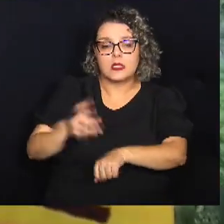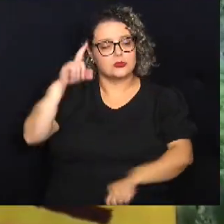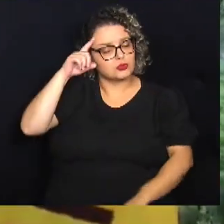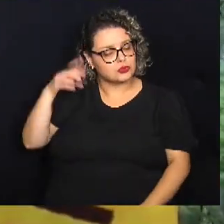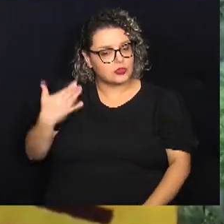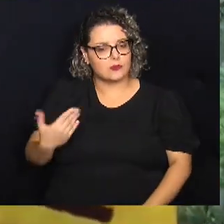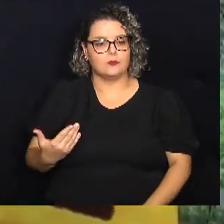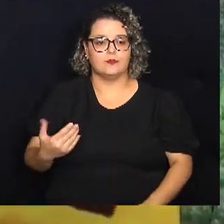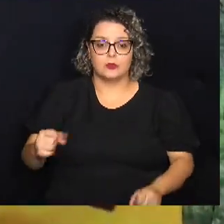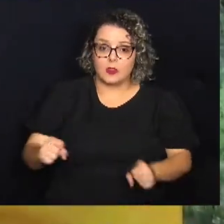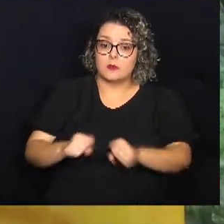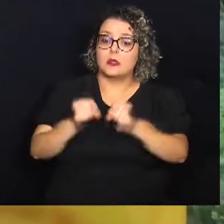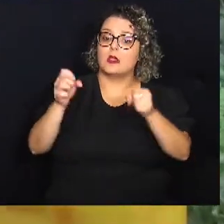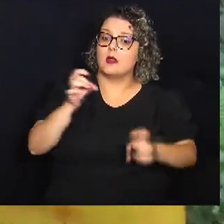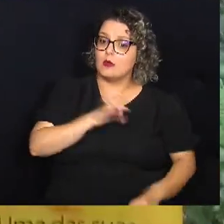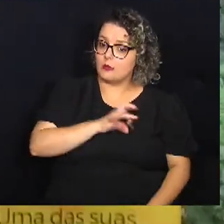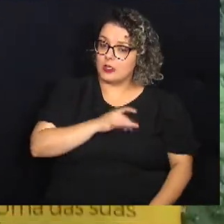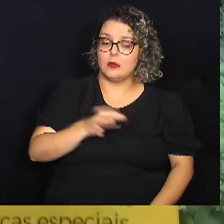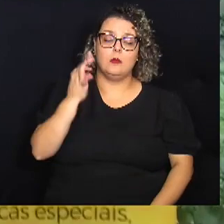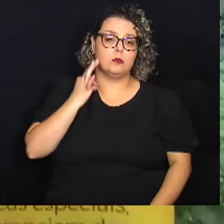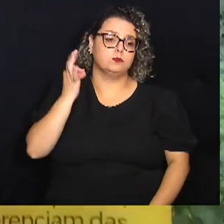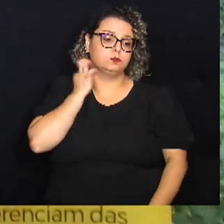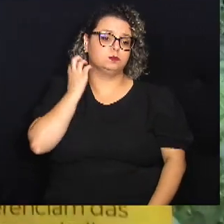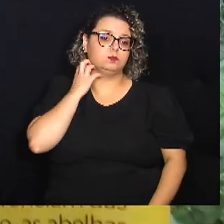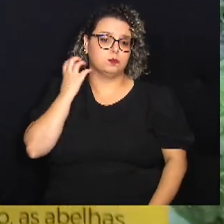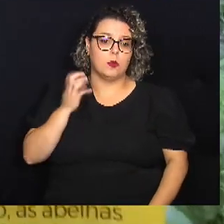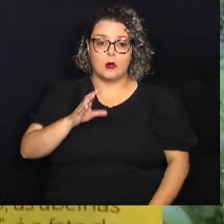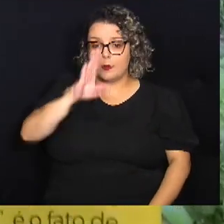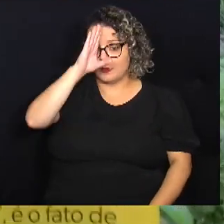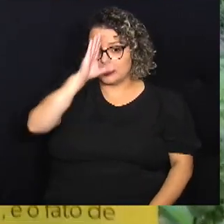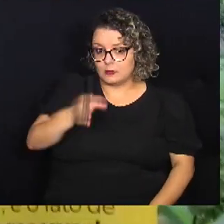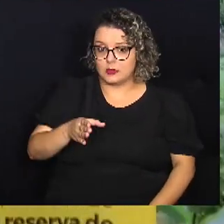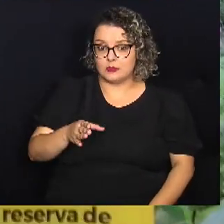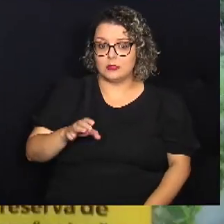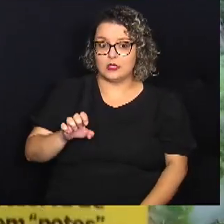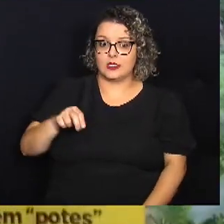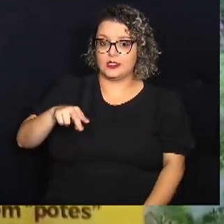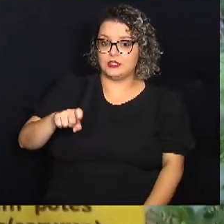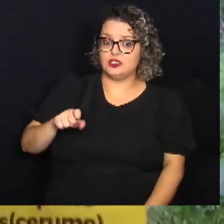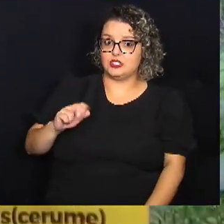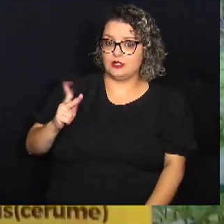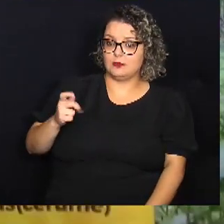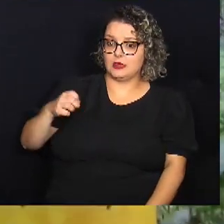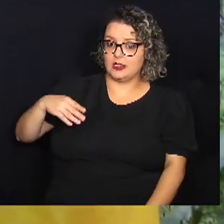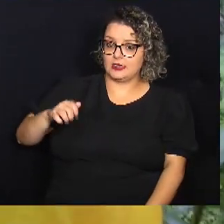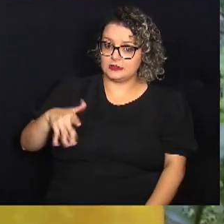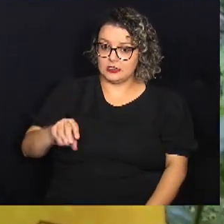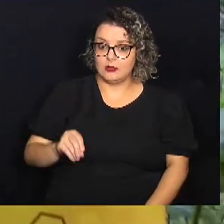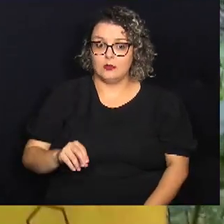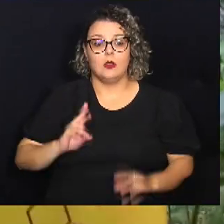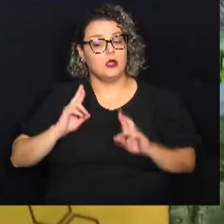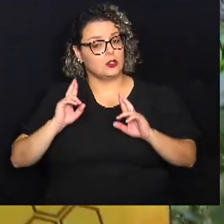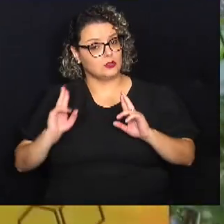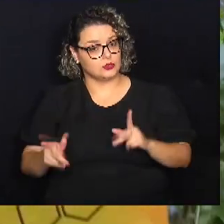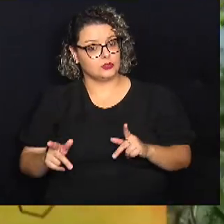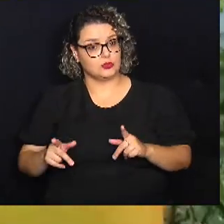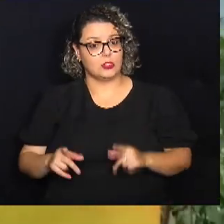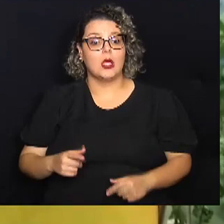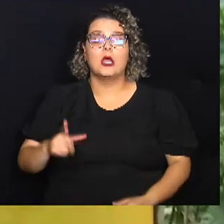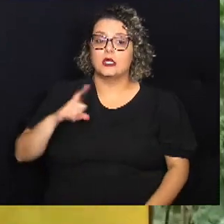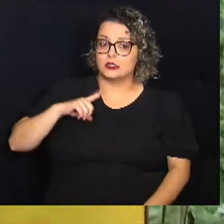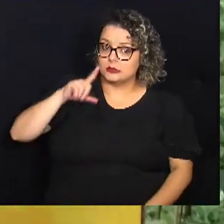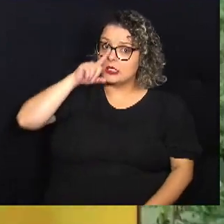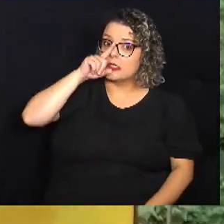o tabu e o medo das abelhas, principalmente na fase da enxameação, é preciso saber diferenciar as que oferecem